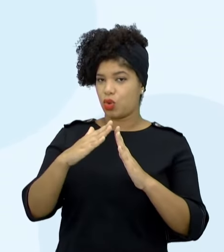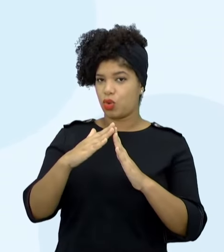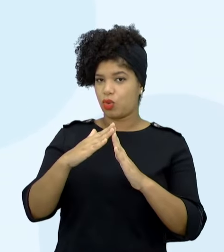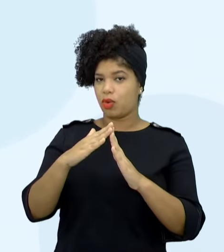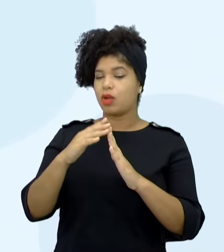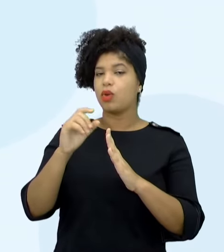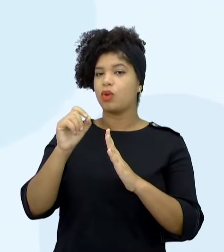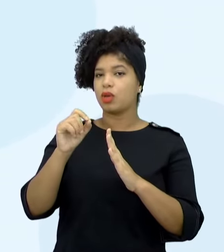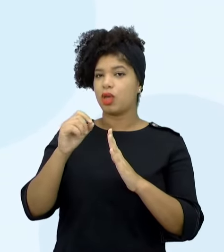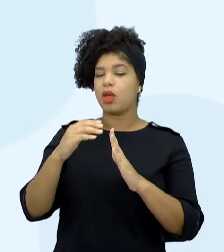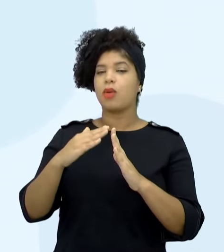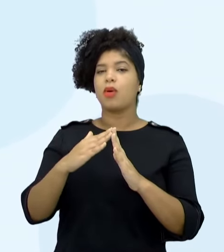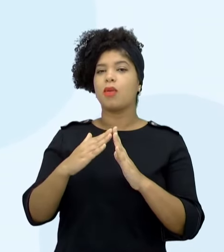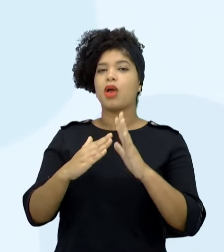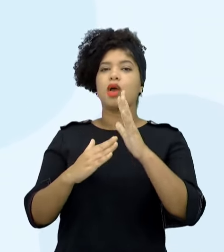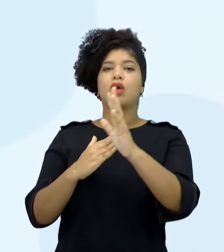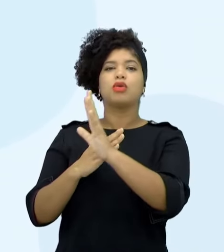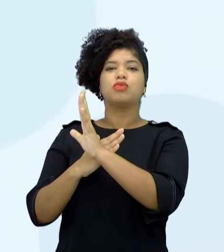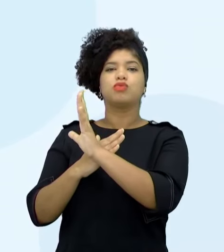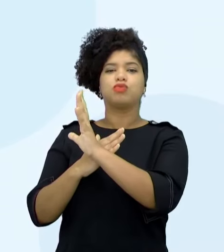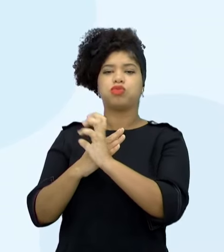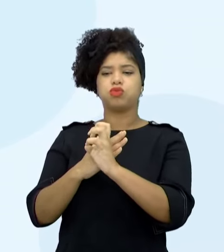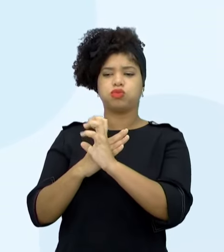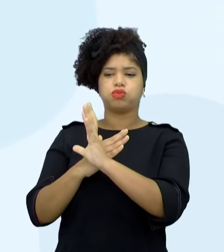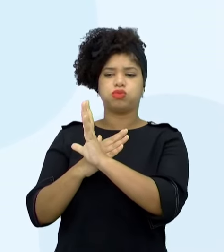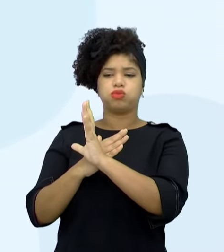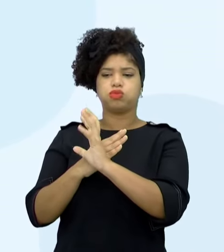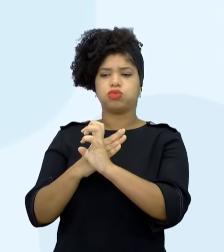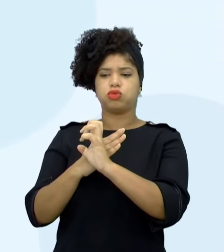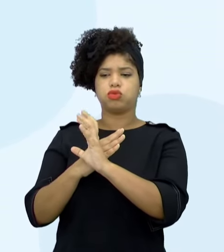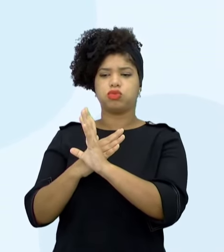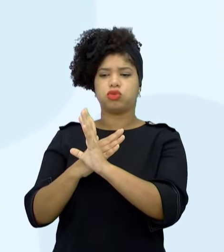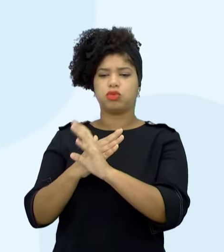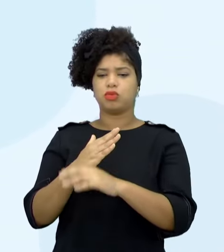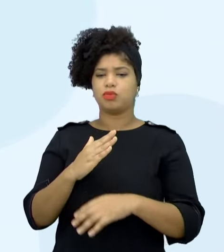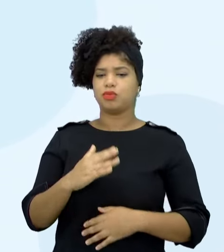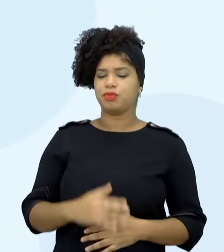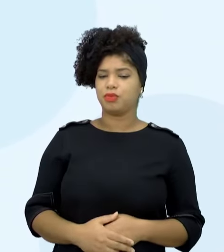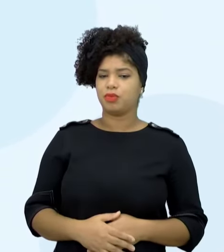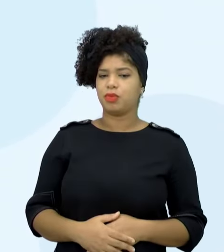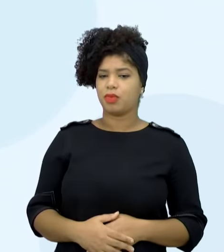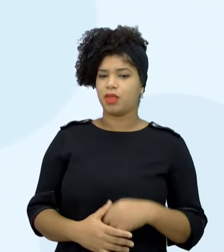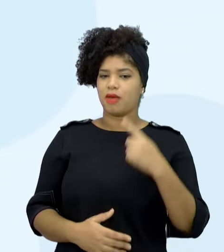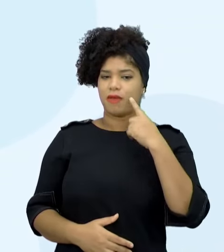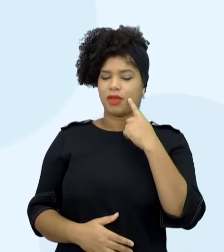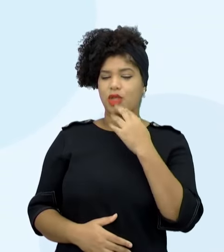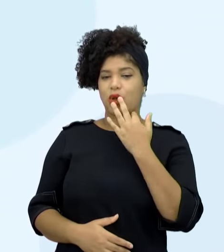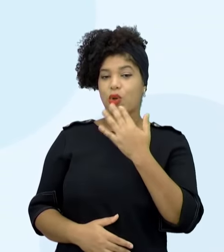por radiação. Deixa eu trocar aqui a cor da caneta para a gente